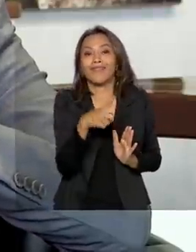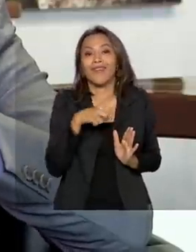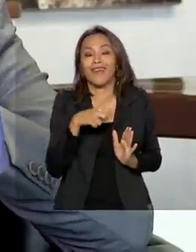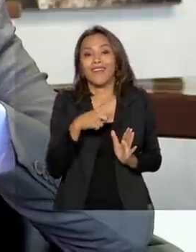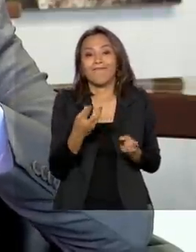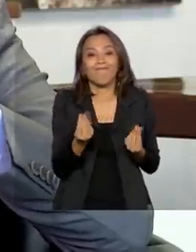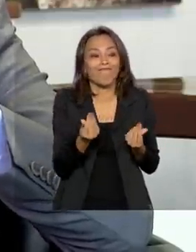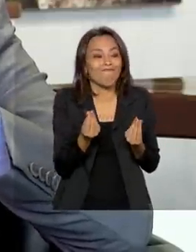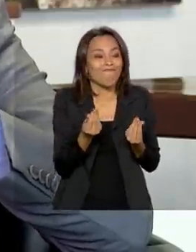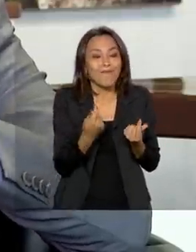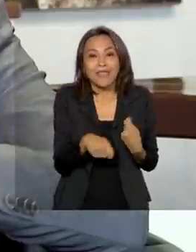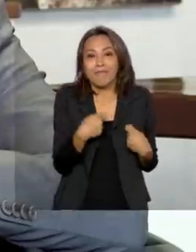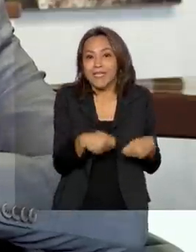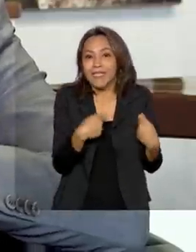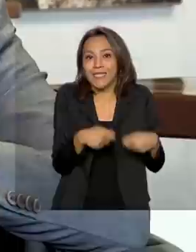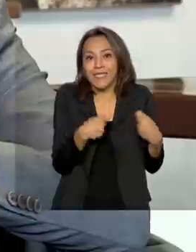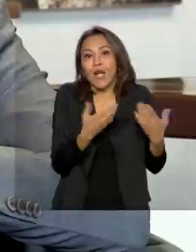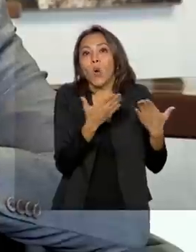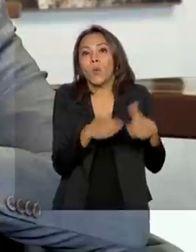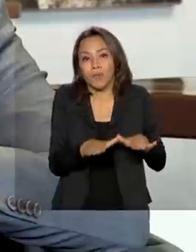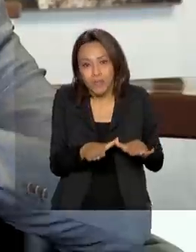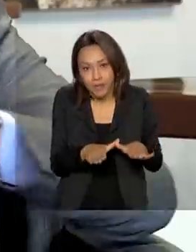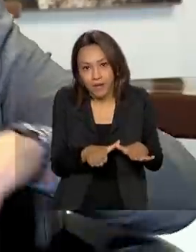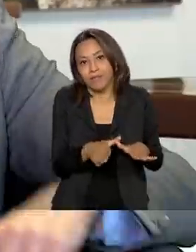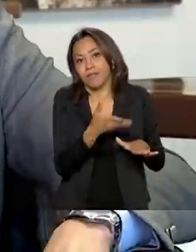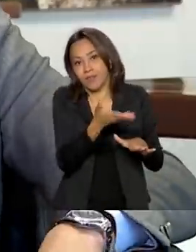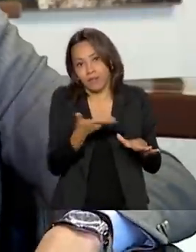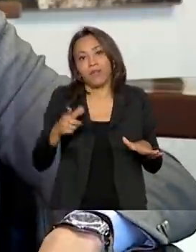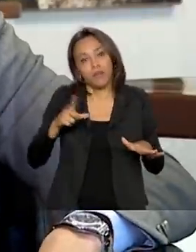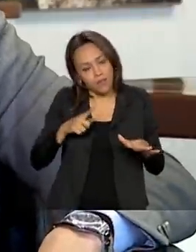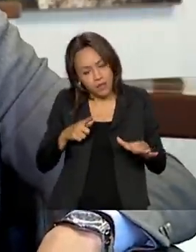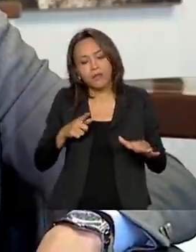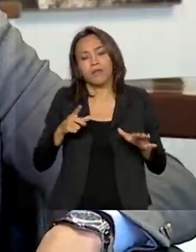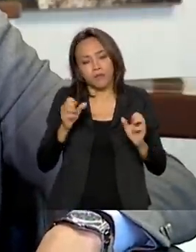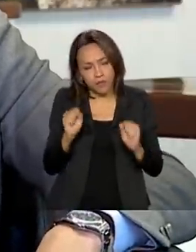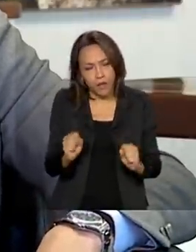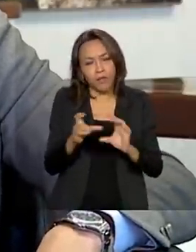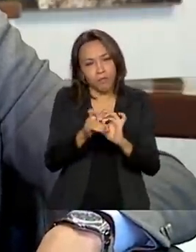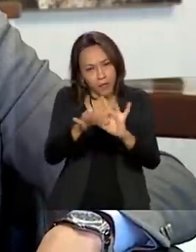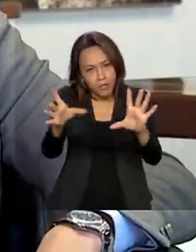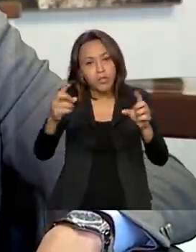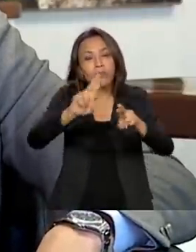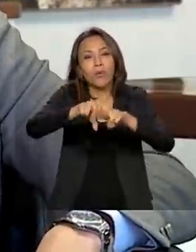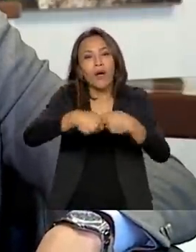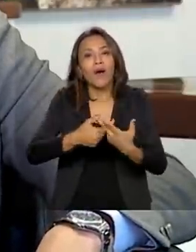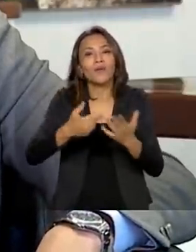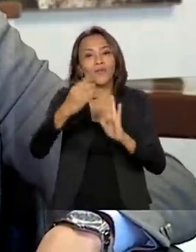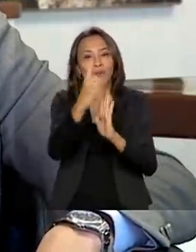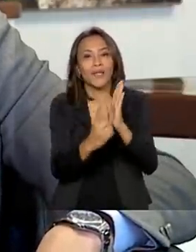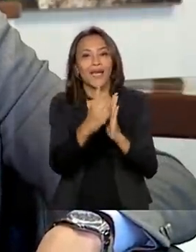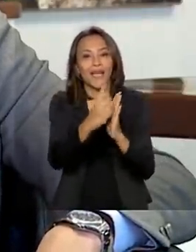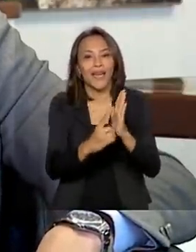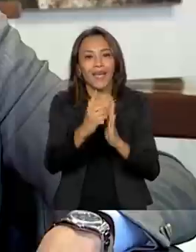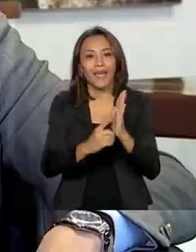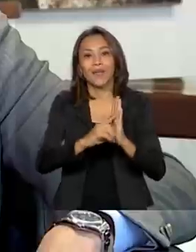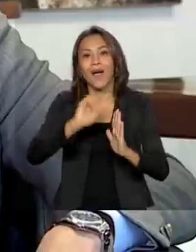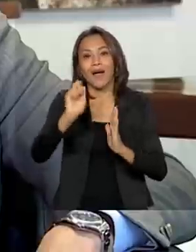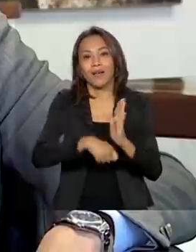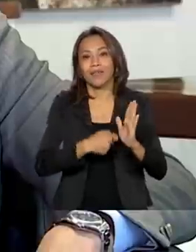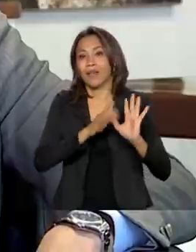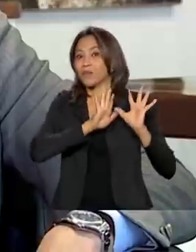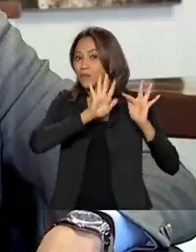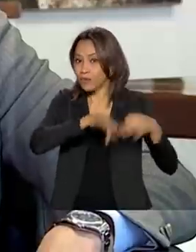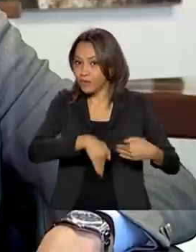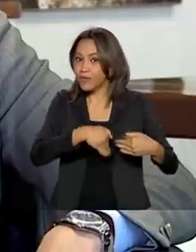suas emissões, então que precisem compensar. Isso passou a ser permitido graças ao decreto assinado no final de 2019 pelo